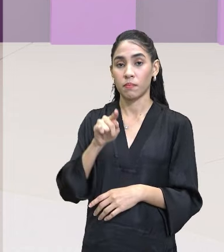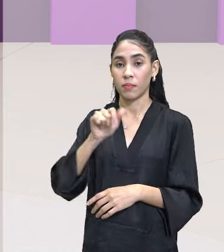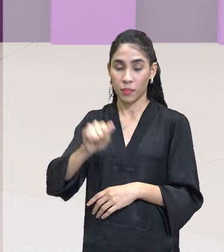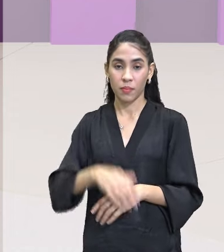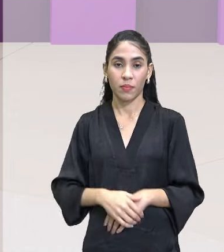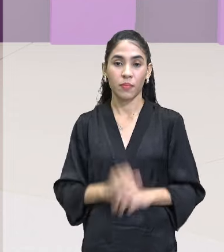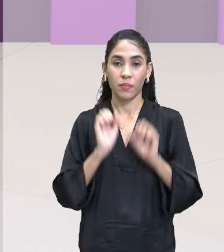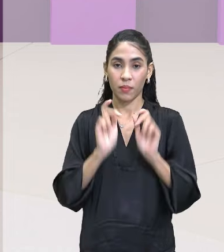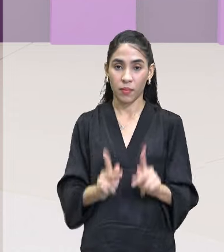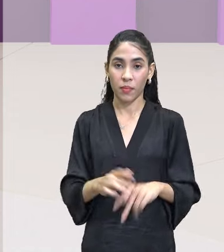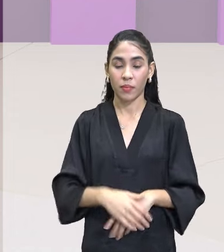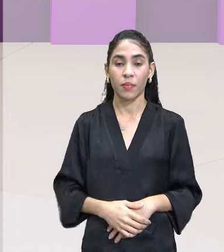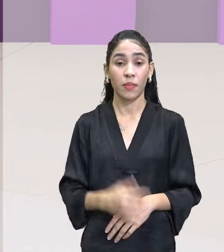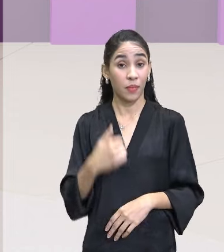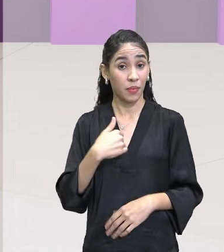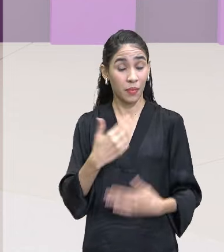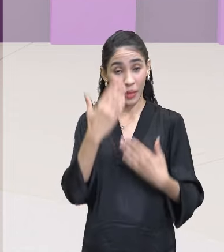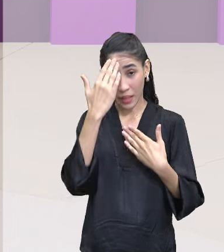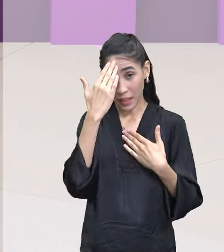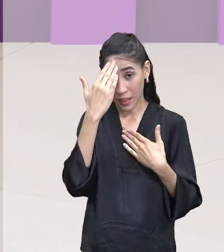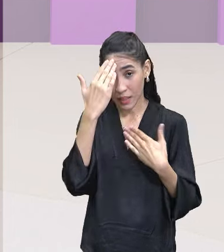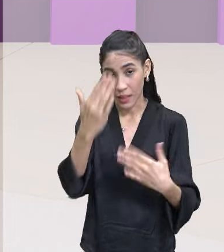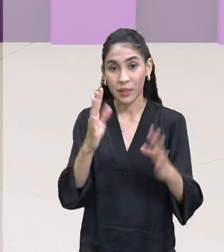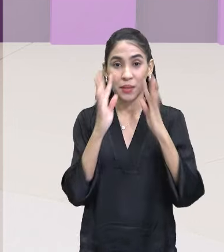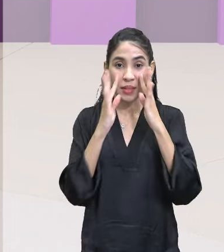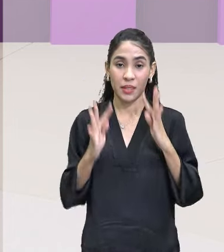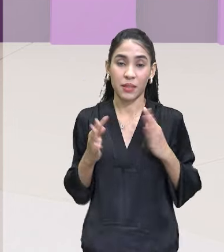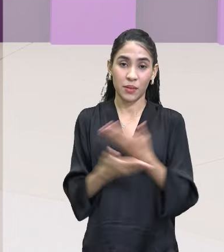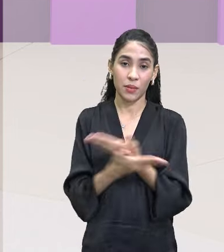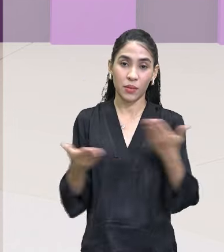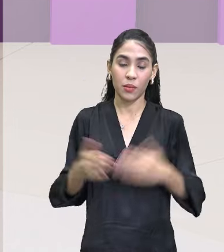Tá ok? Eu agradeço muito a atenção